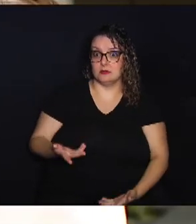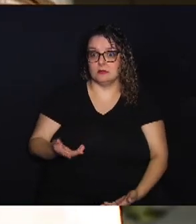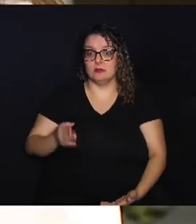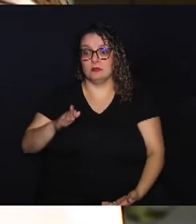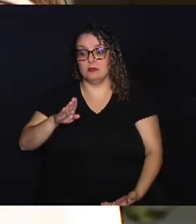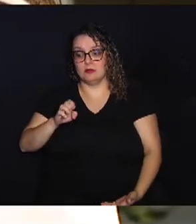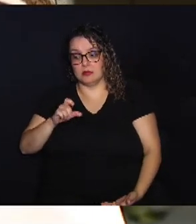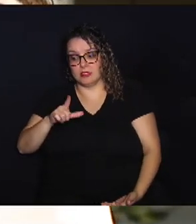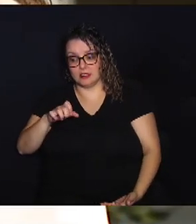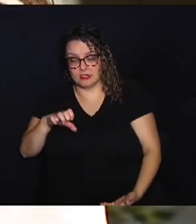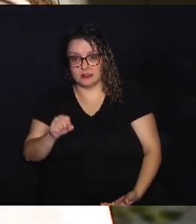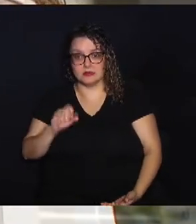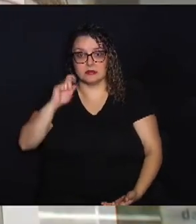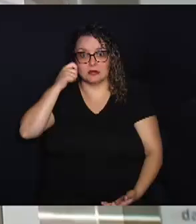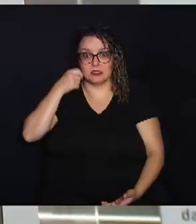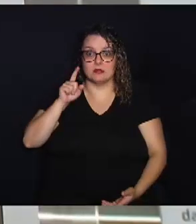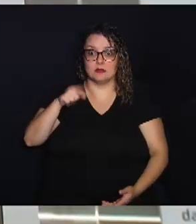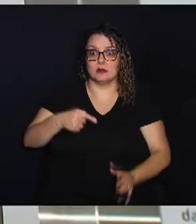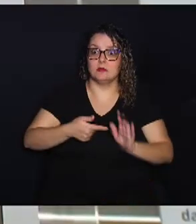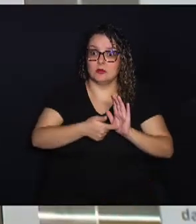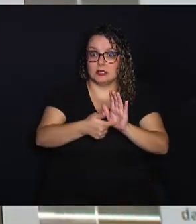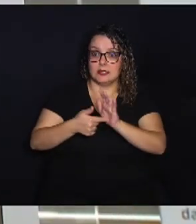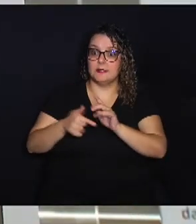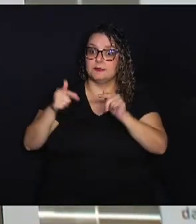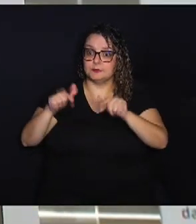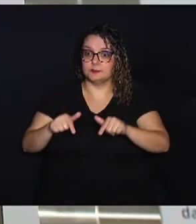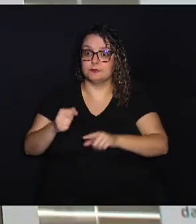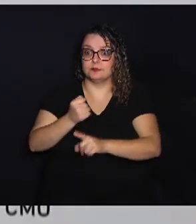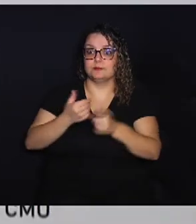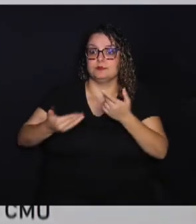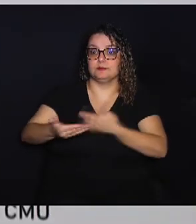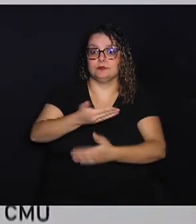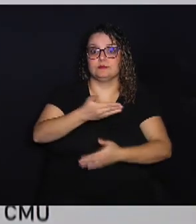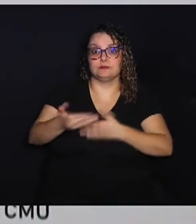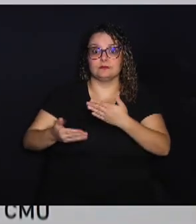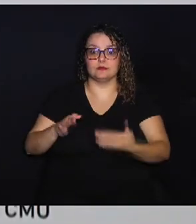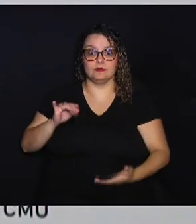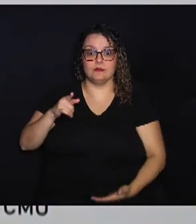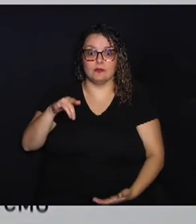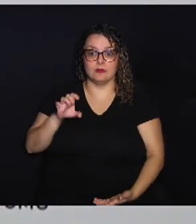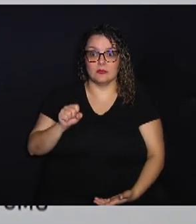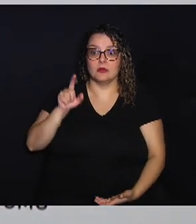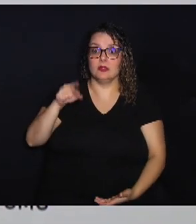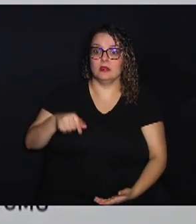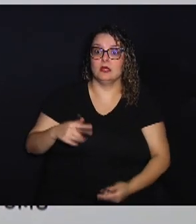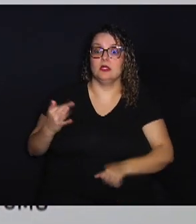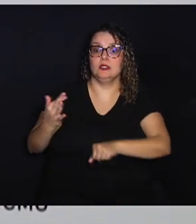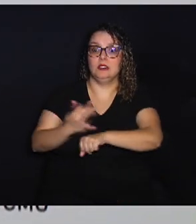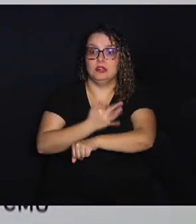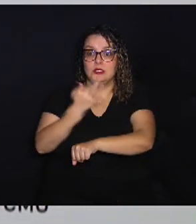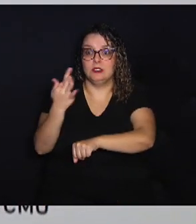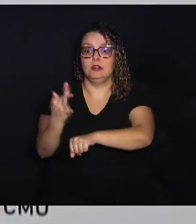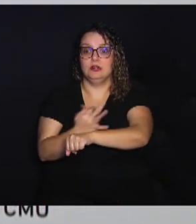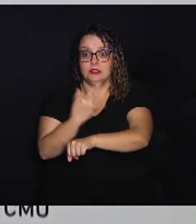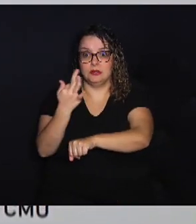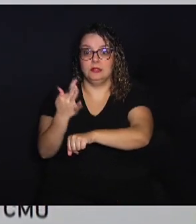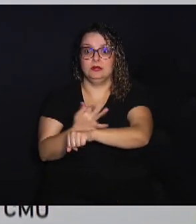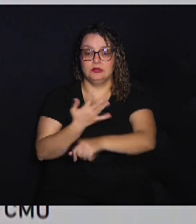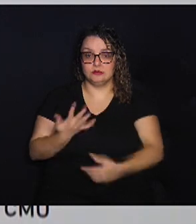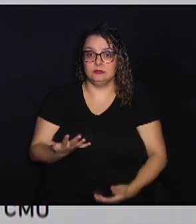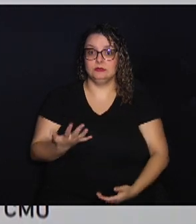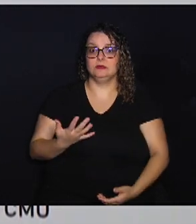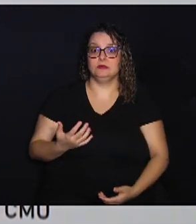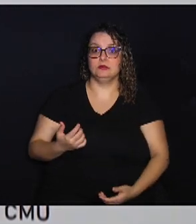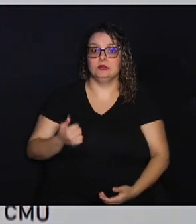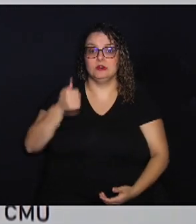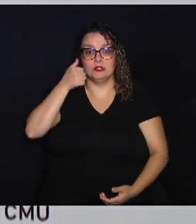quis mostrar justamente que, além de um espaço de sociabilidade, esses bailes eram um espaço de resistência, um espaço de